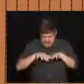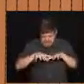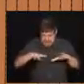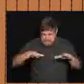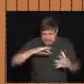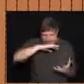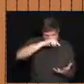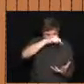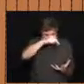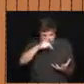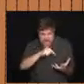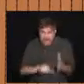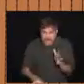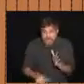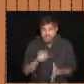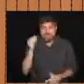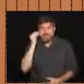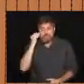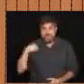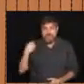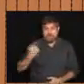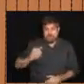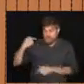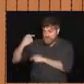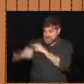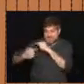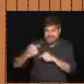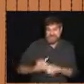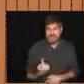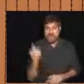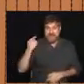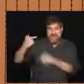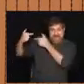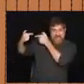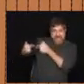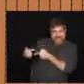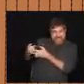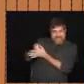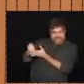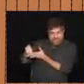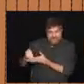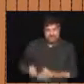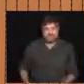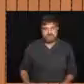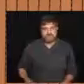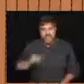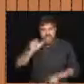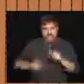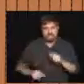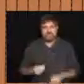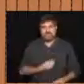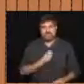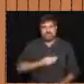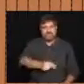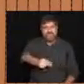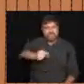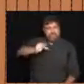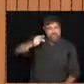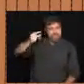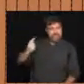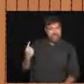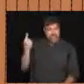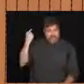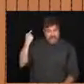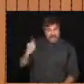seja o primeiro teste para a nossa geração pós-guerra, né? Os nossos ancestrais, eles viveram